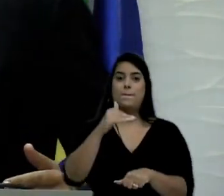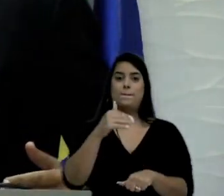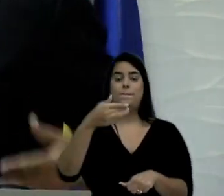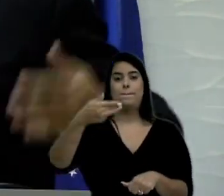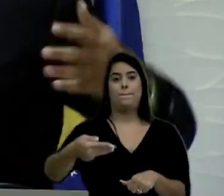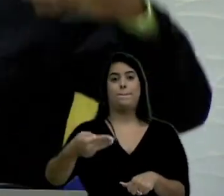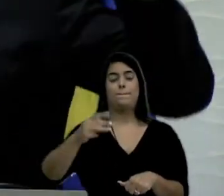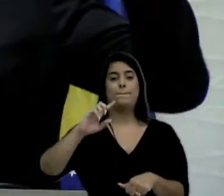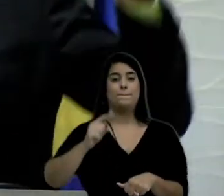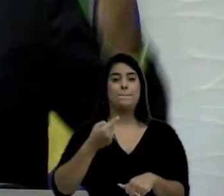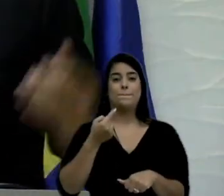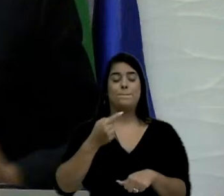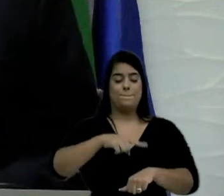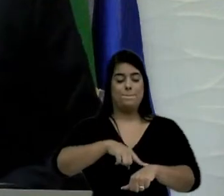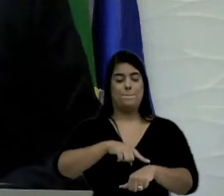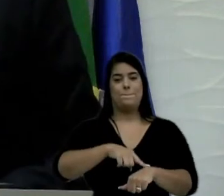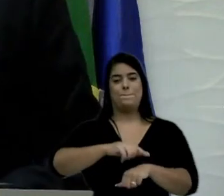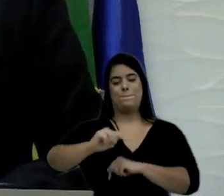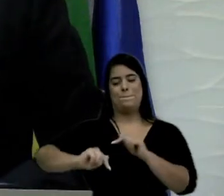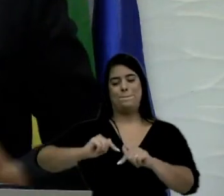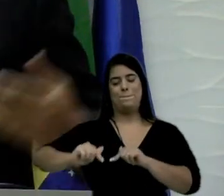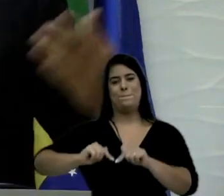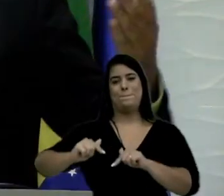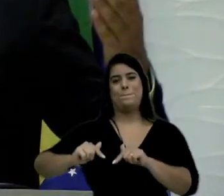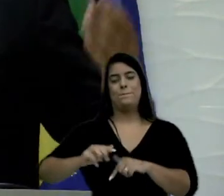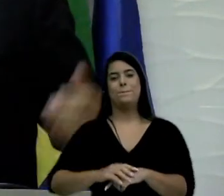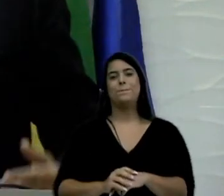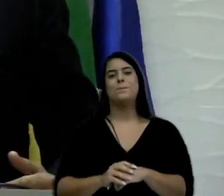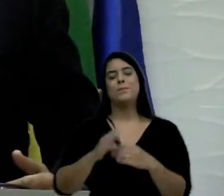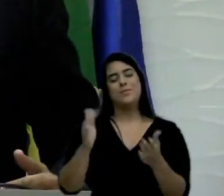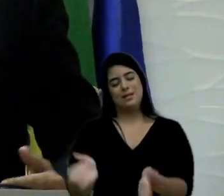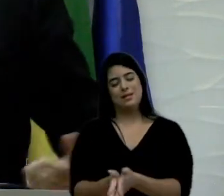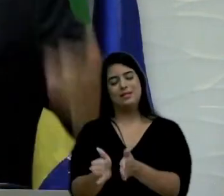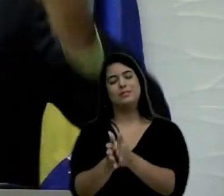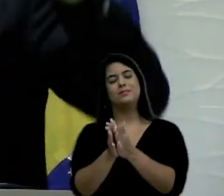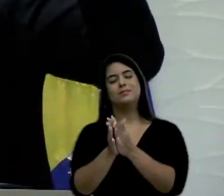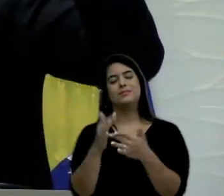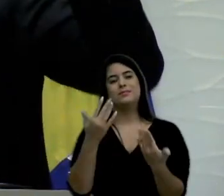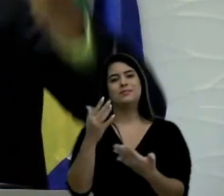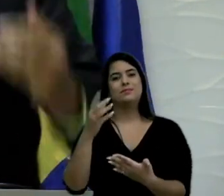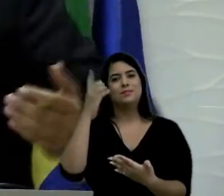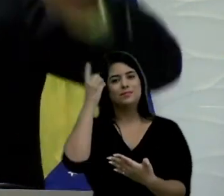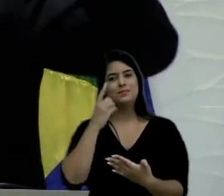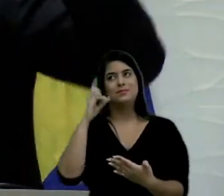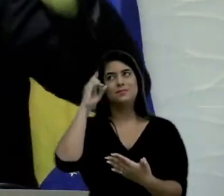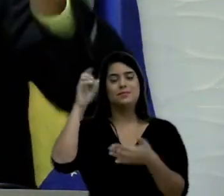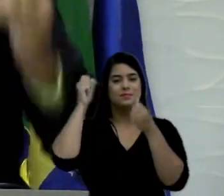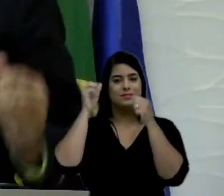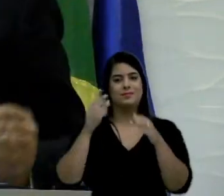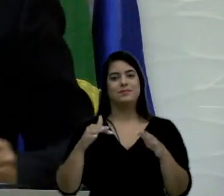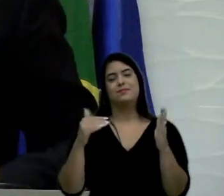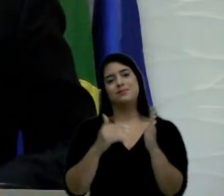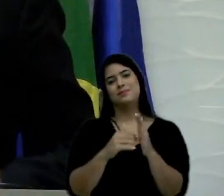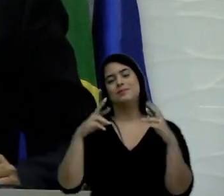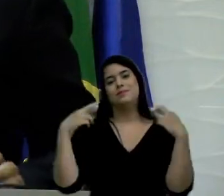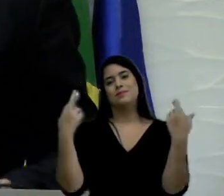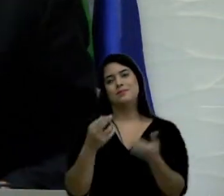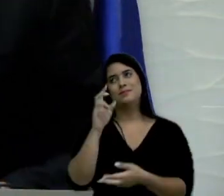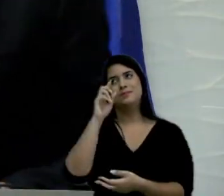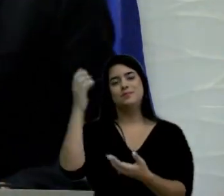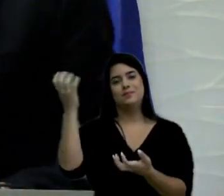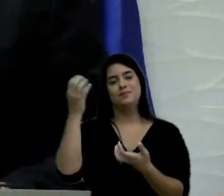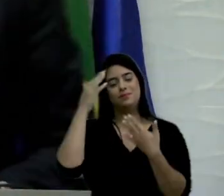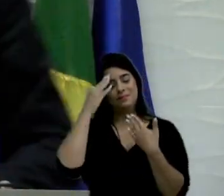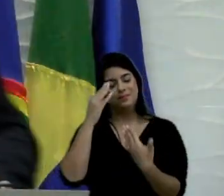3.000 horas aí trabalhadas parabéns à deputada e que Deus nos abençoe Até a próxima reunião se Deus quiser